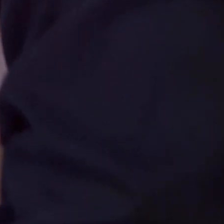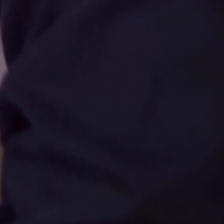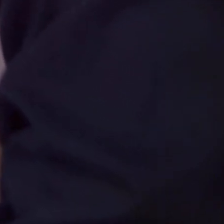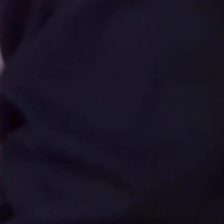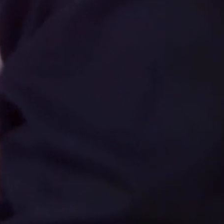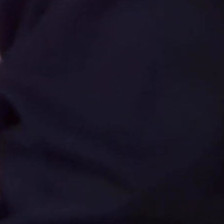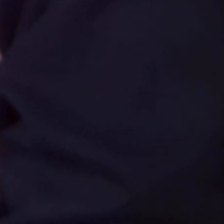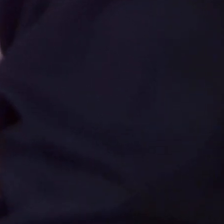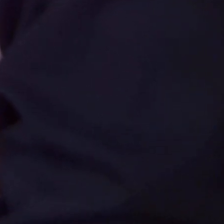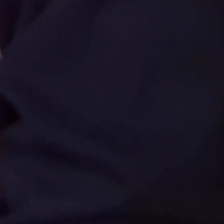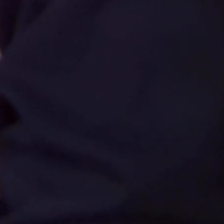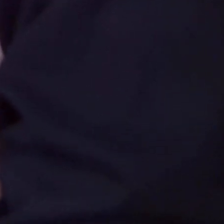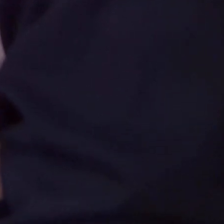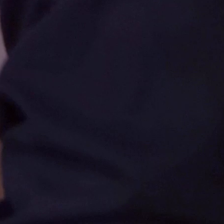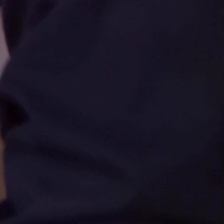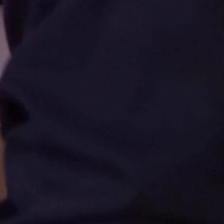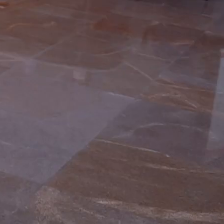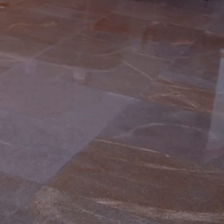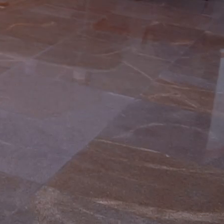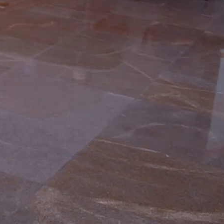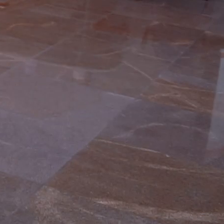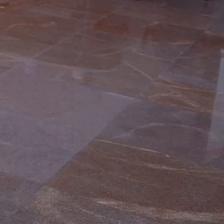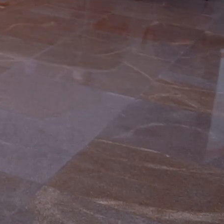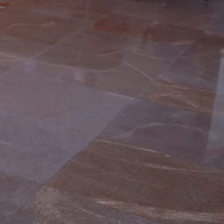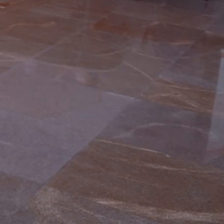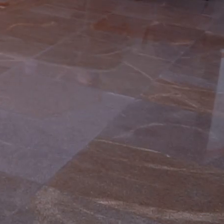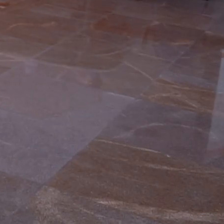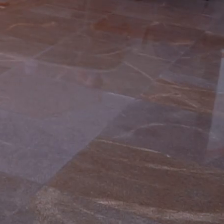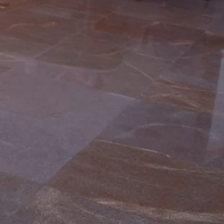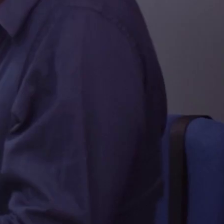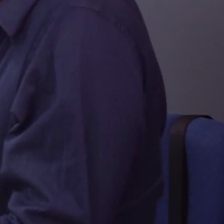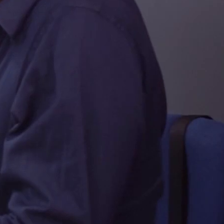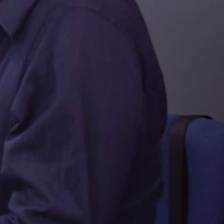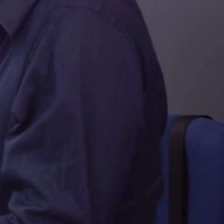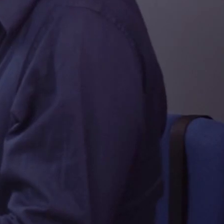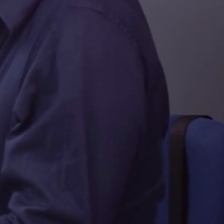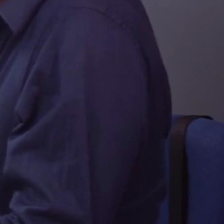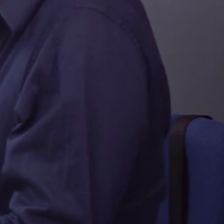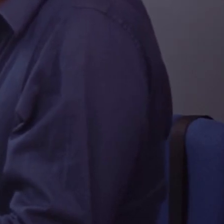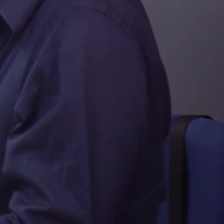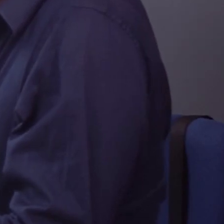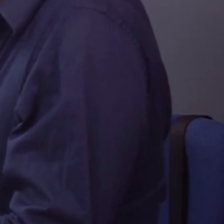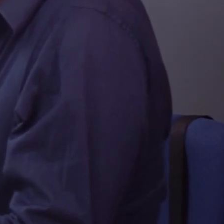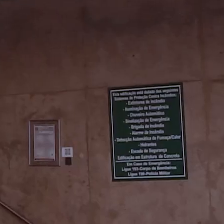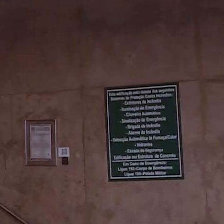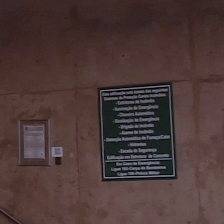autógrafos. Pessoas conversam com Ricardo e se posicionam ao seu lado para tirar fotos.